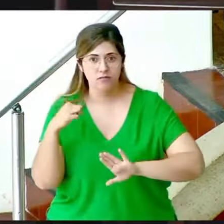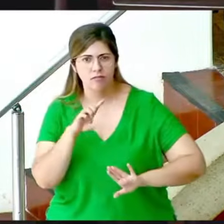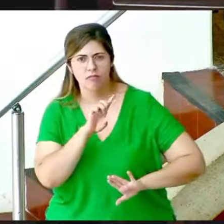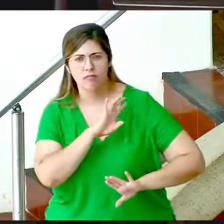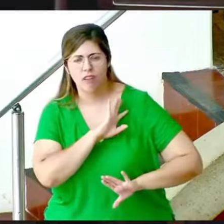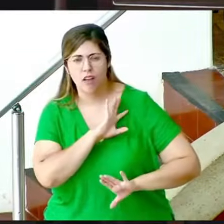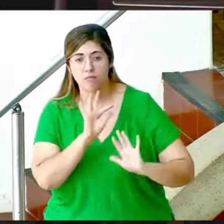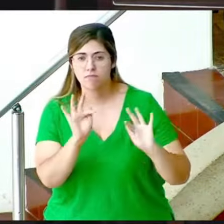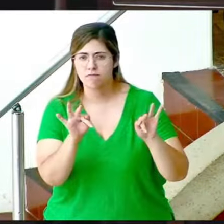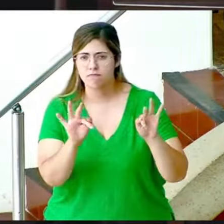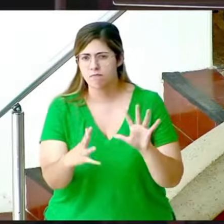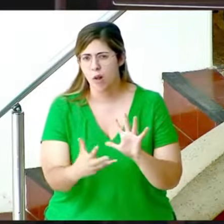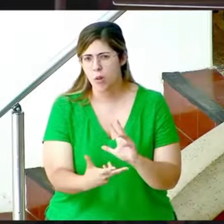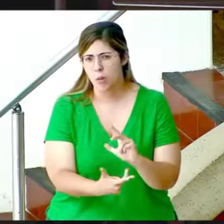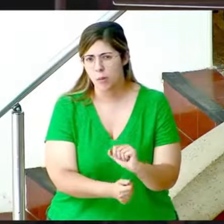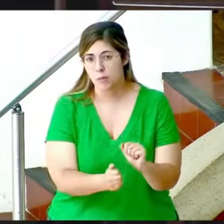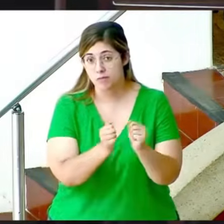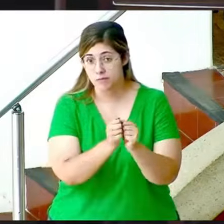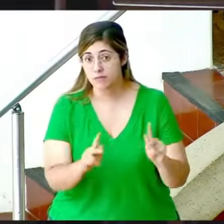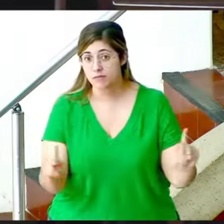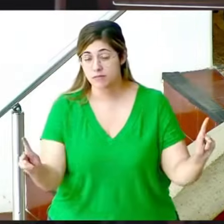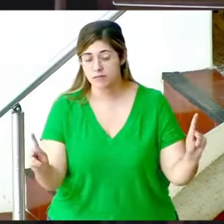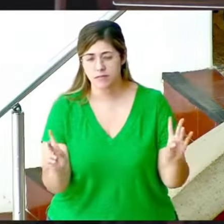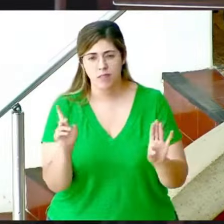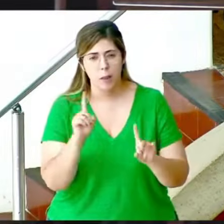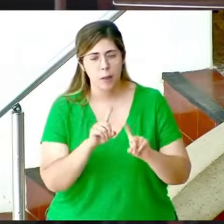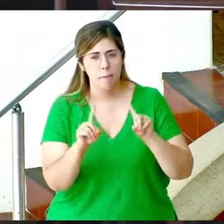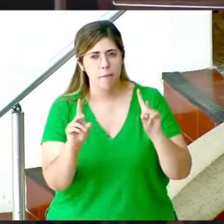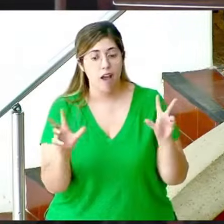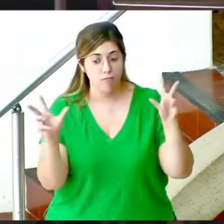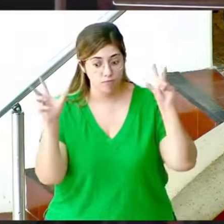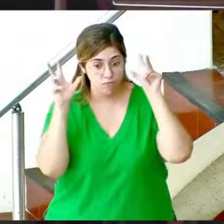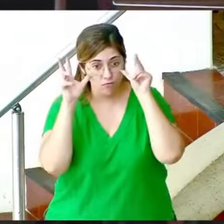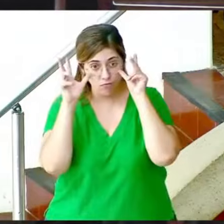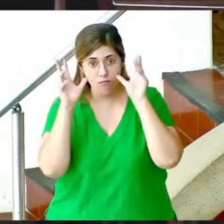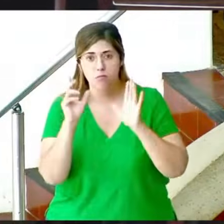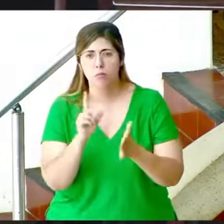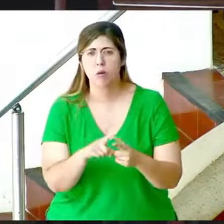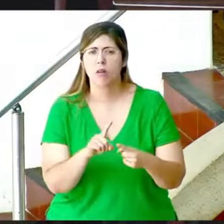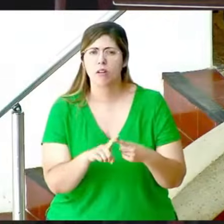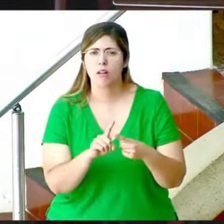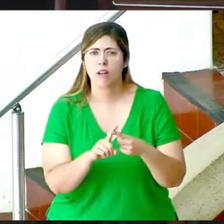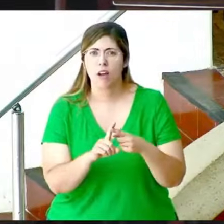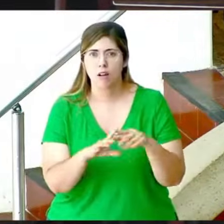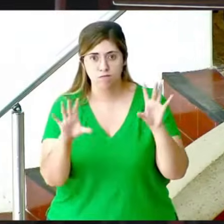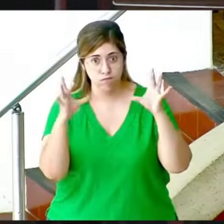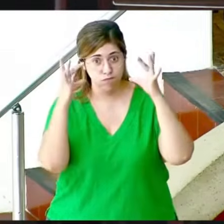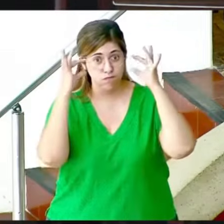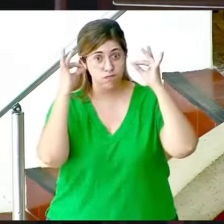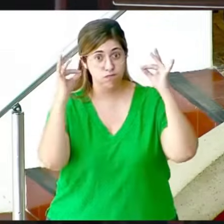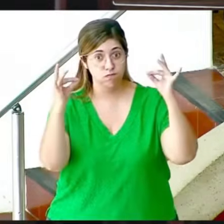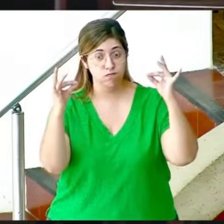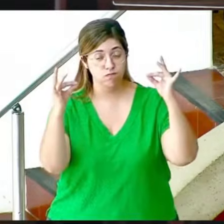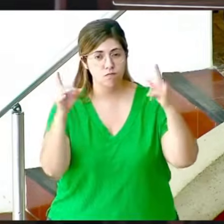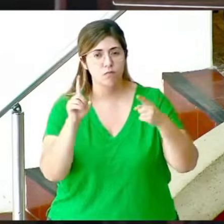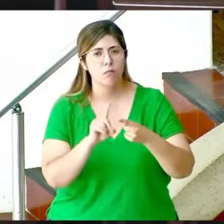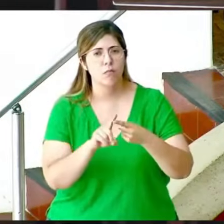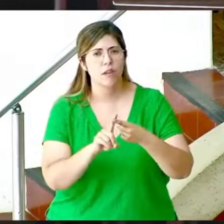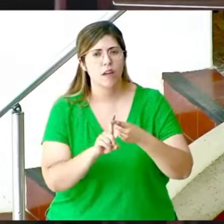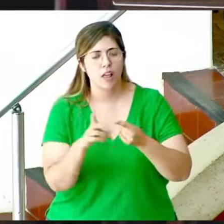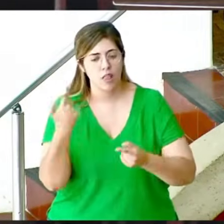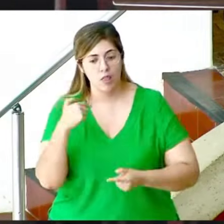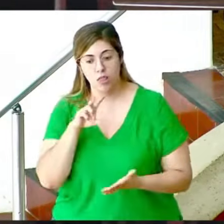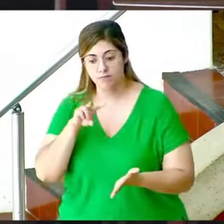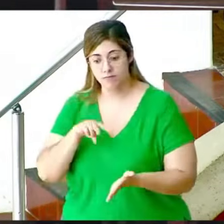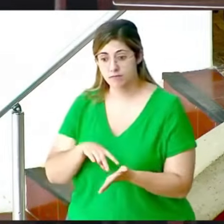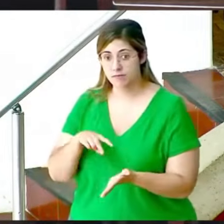dos tempos. Vigie, sabe para quê, filho? Sabe para quê, meu irmão? Sabe para quê, minha irmã? Para você estar de pé nesse